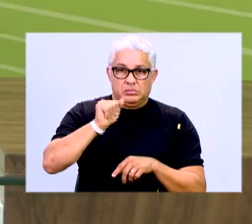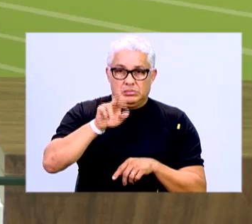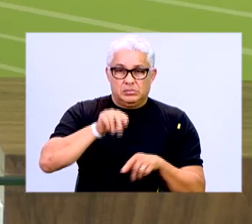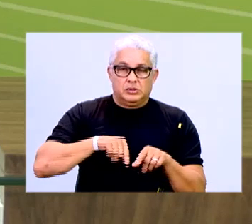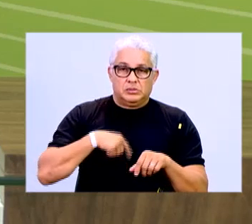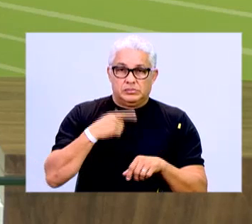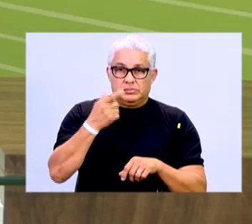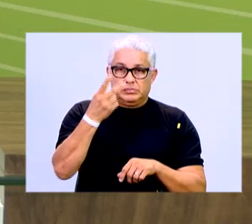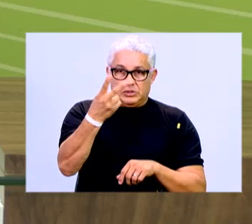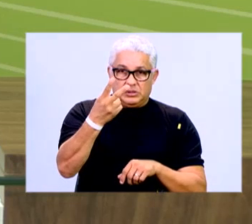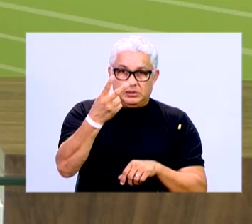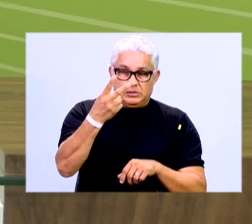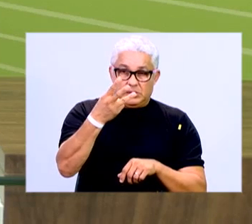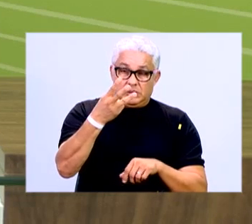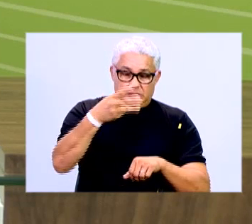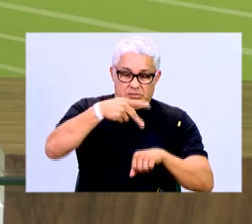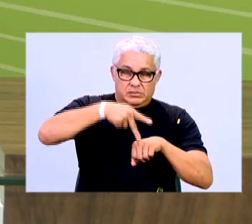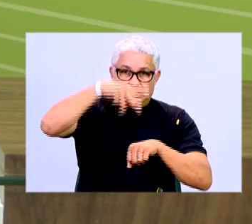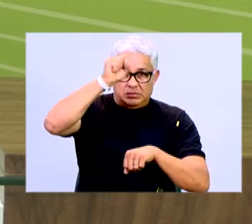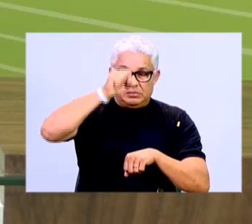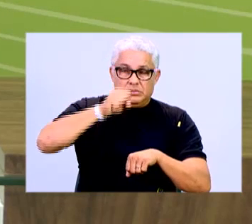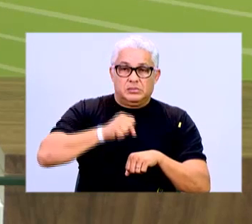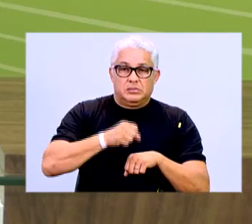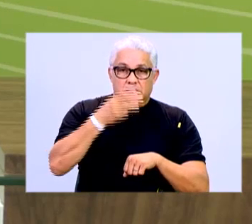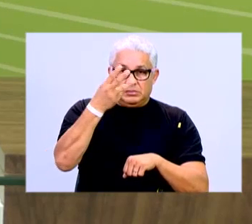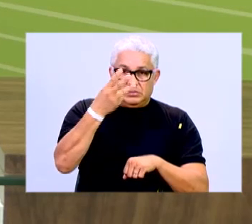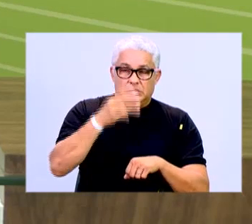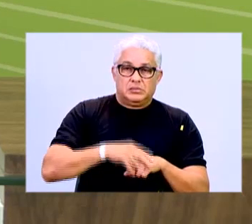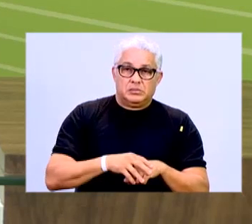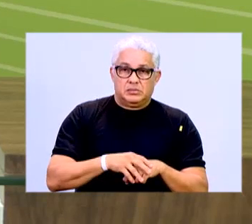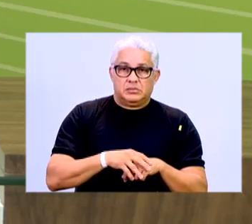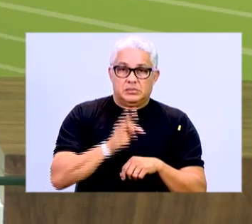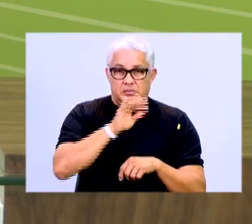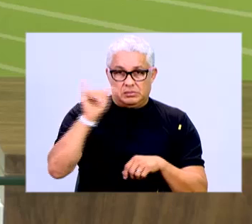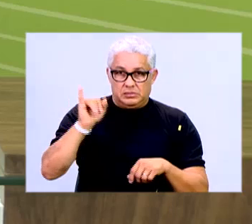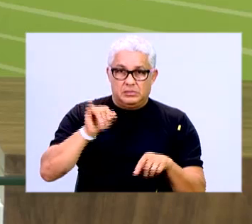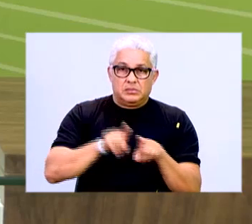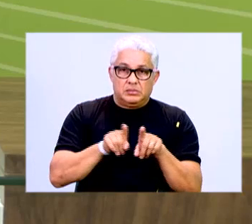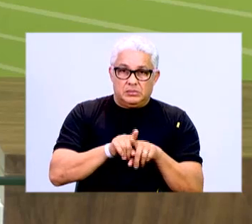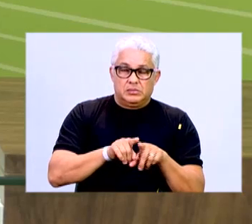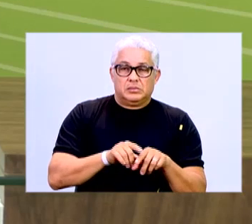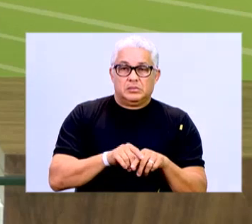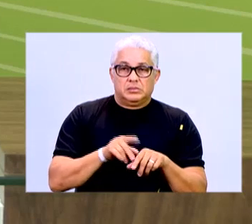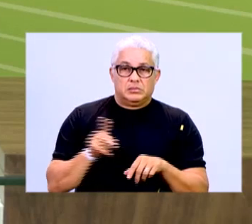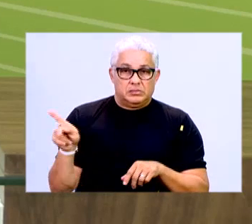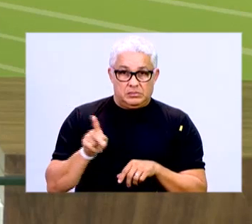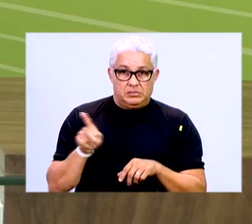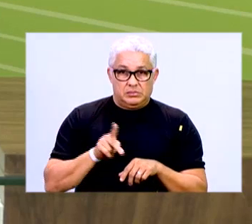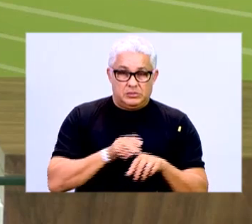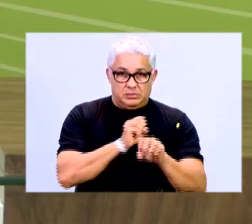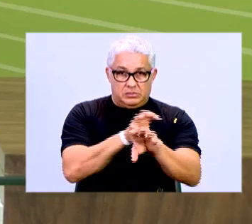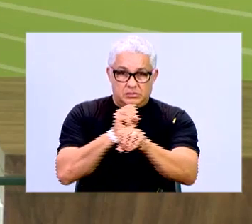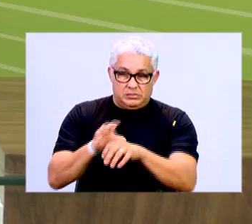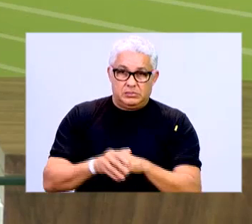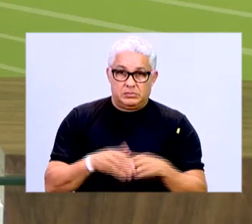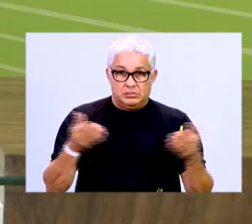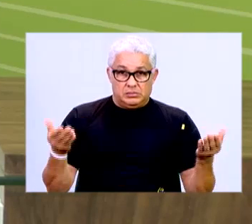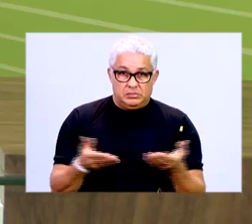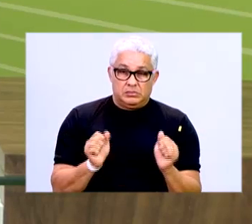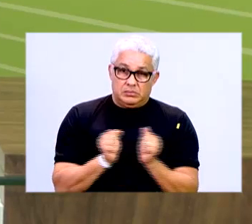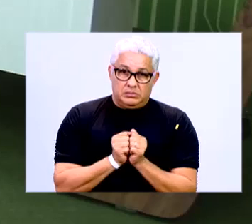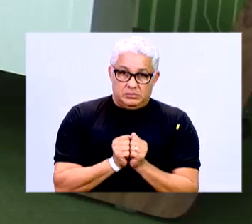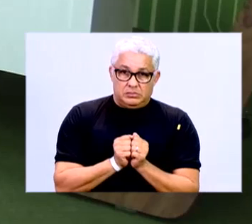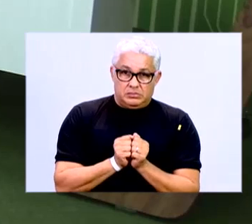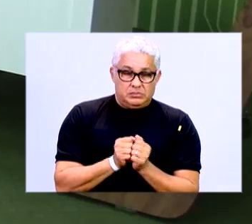especializações na área de TI e docência. E estarei aqui hoje junto com o professor